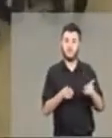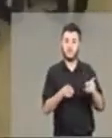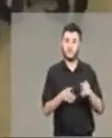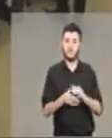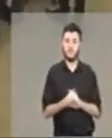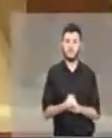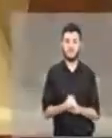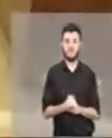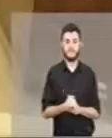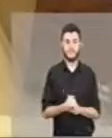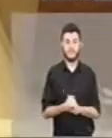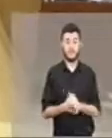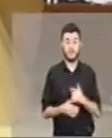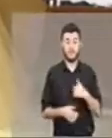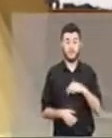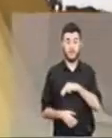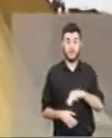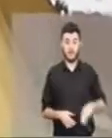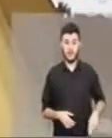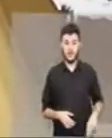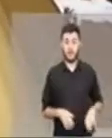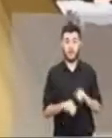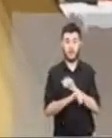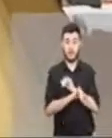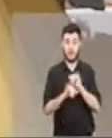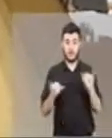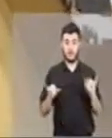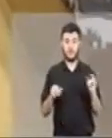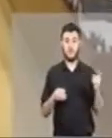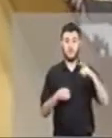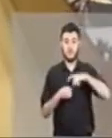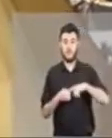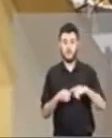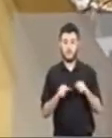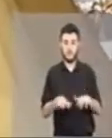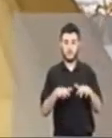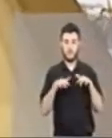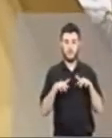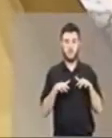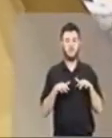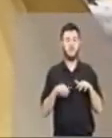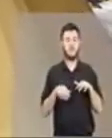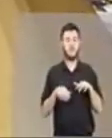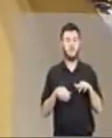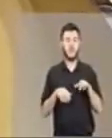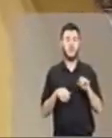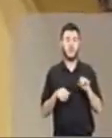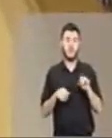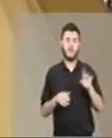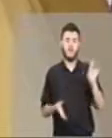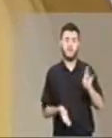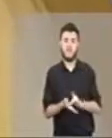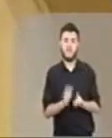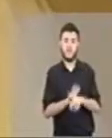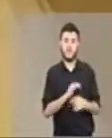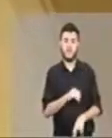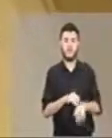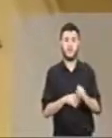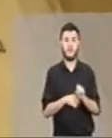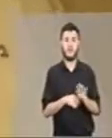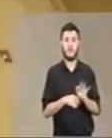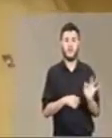Declaro reaberta essa sessão ordinária. Ministro Dias Toffoli, presidente do STF. Dando continuidade ao